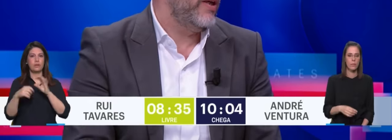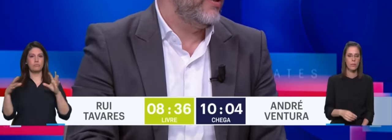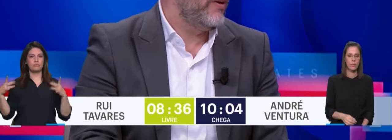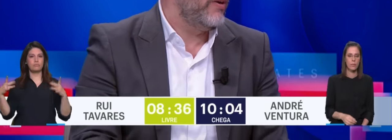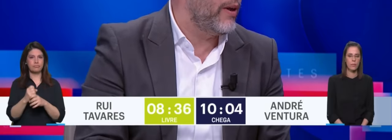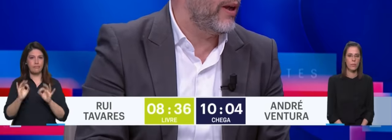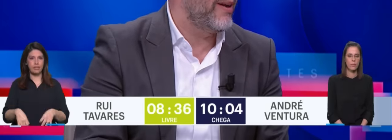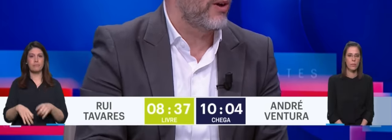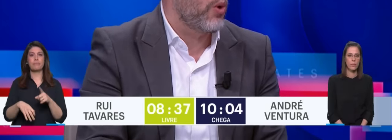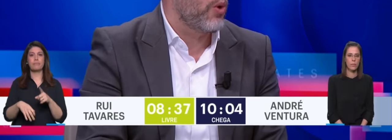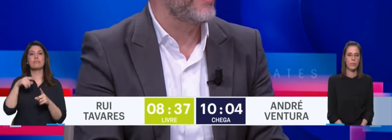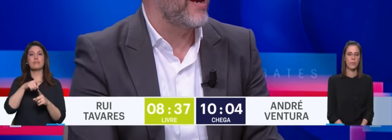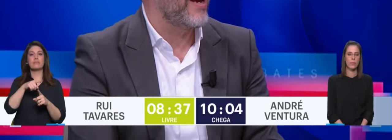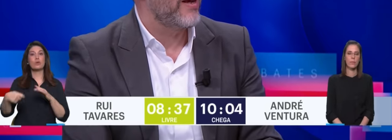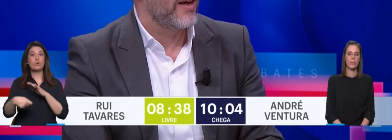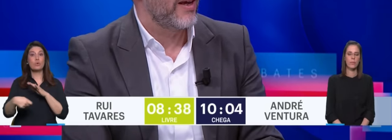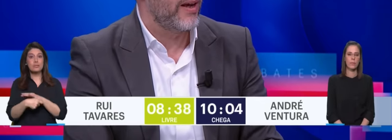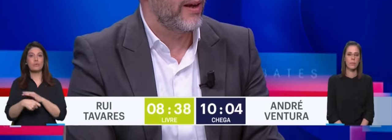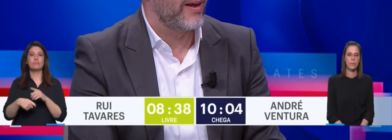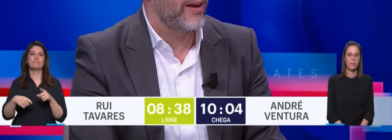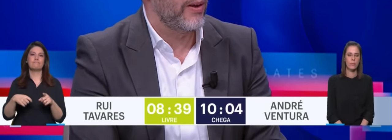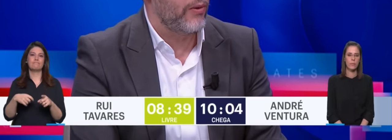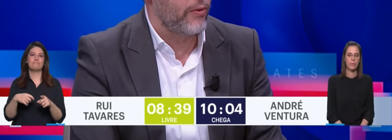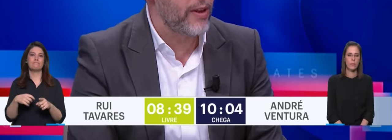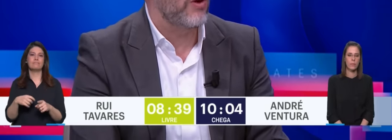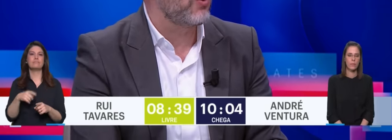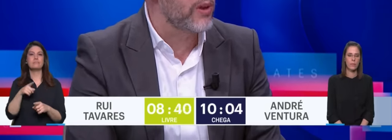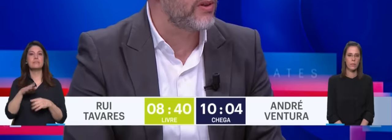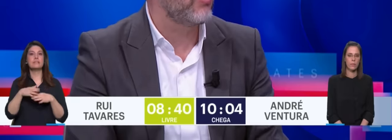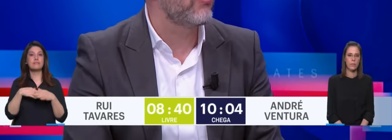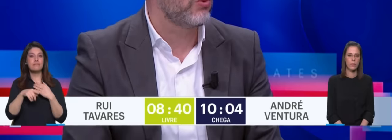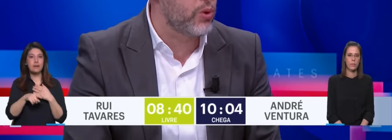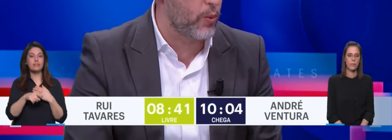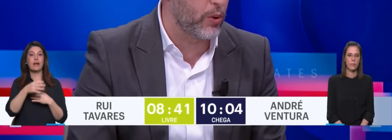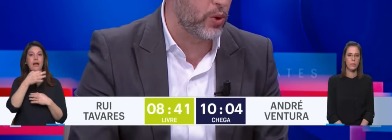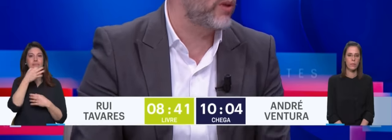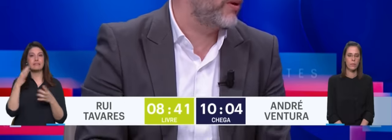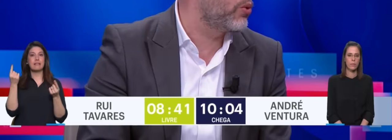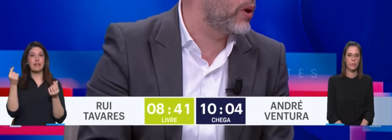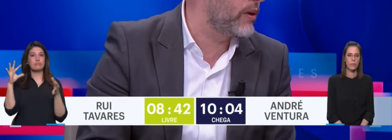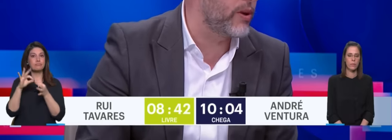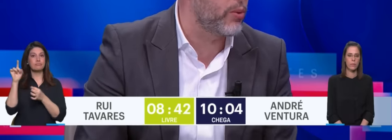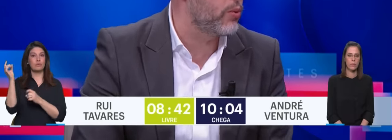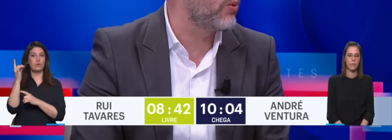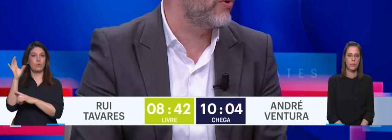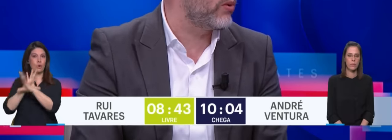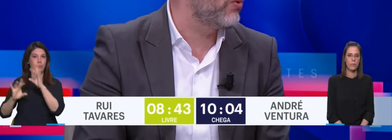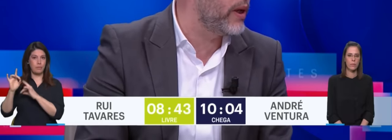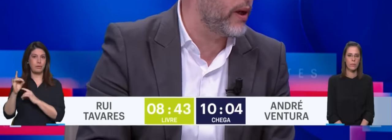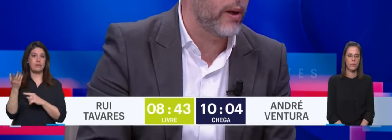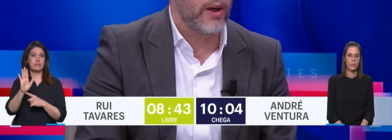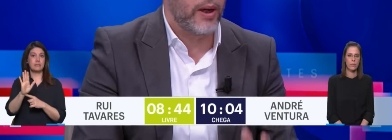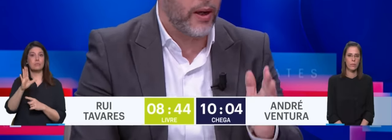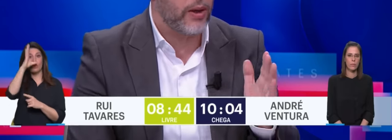e na na corrupção que é e feita utilizando Fundos europeus de que temos um grande exemplo no governo da